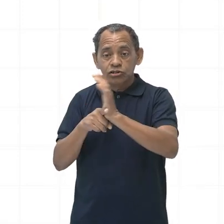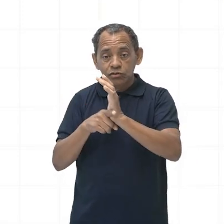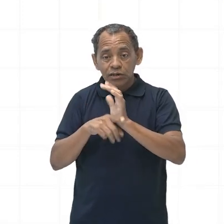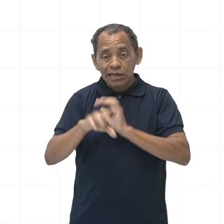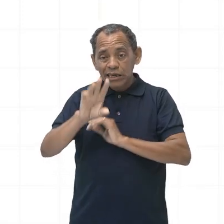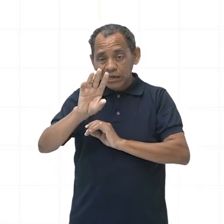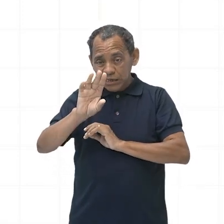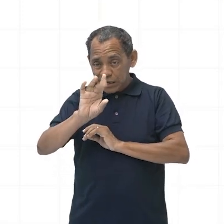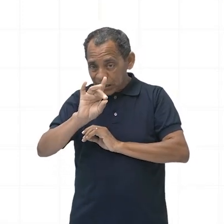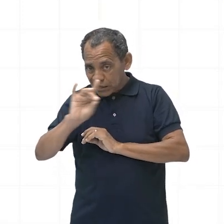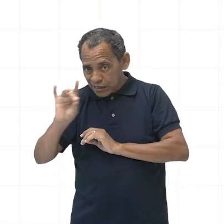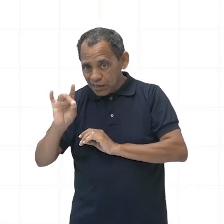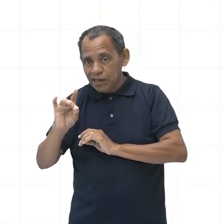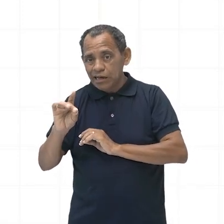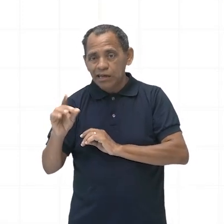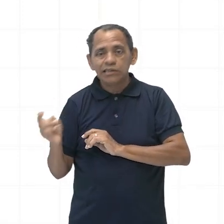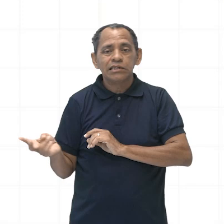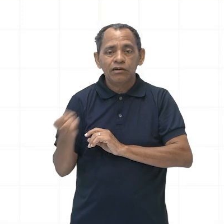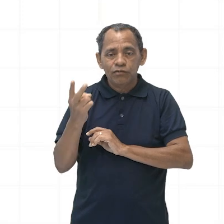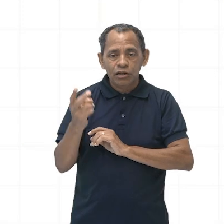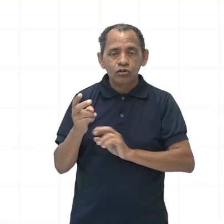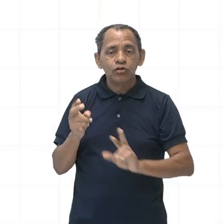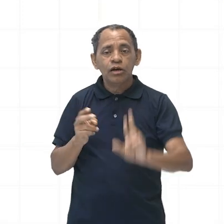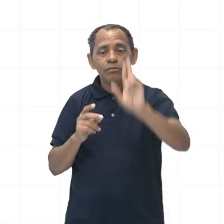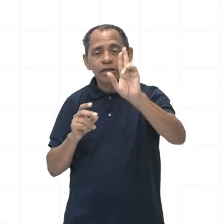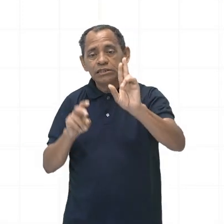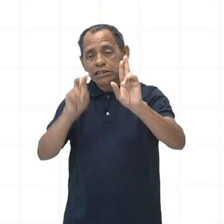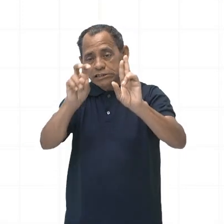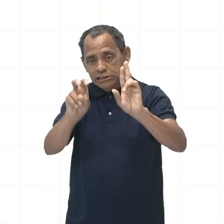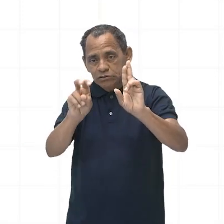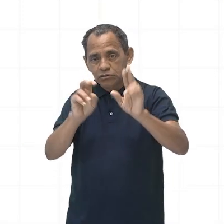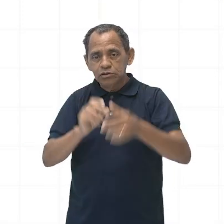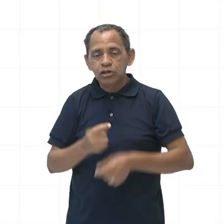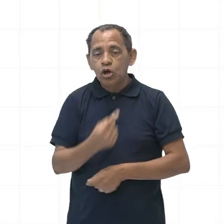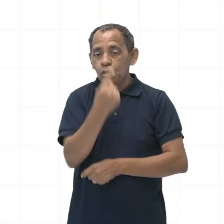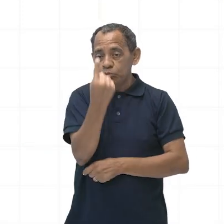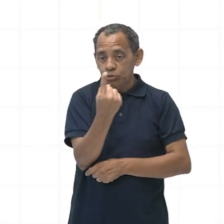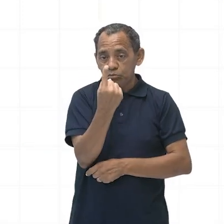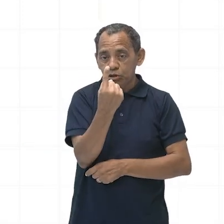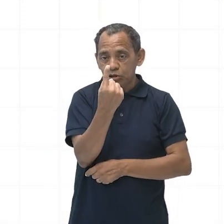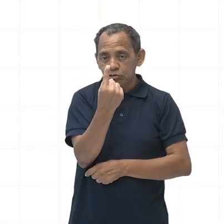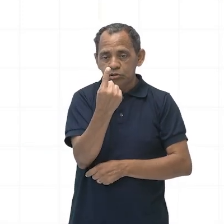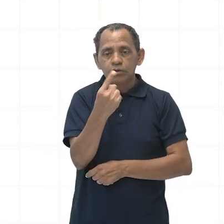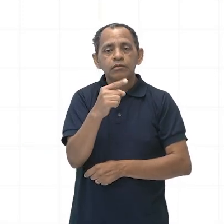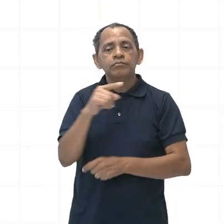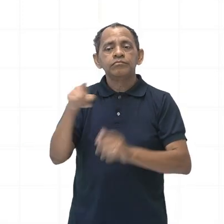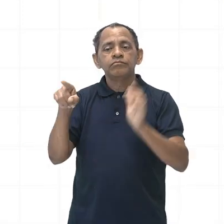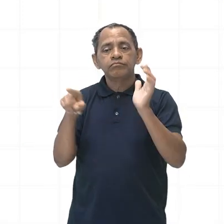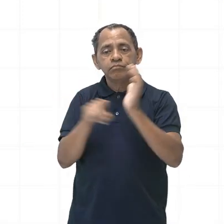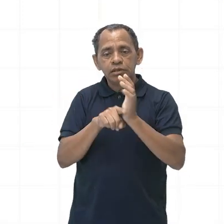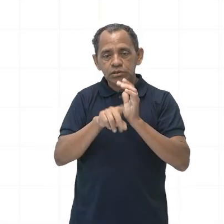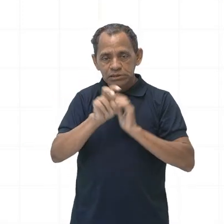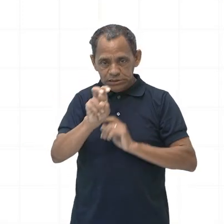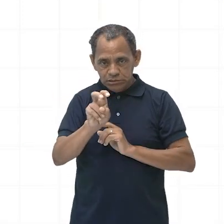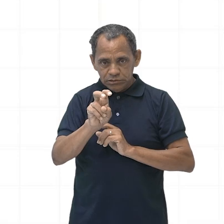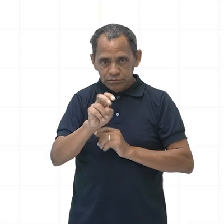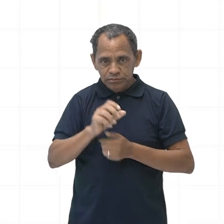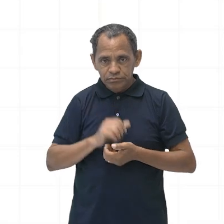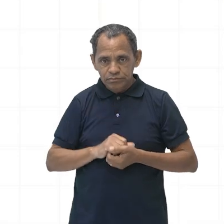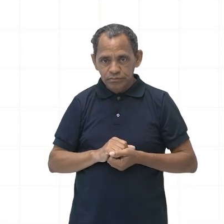a 5 unidades. Então, o primeiro será igual a menos 5,